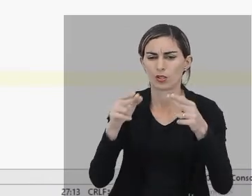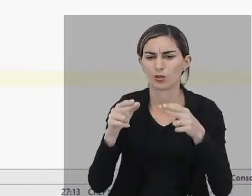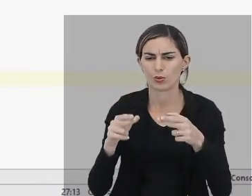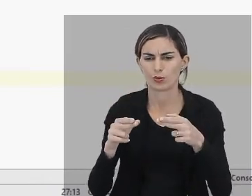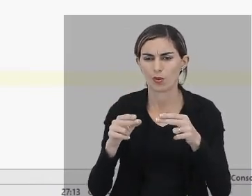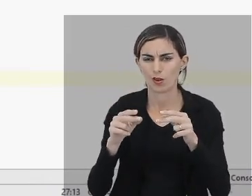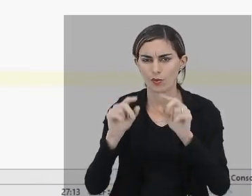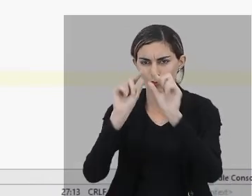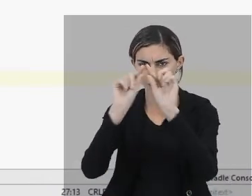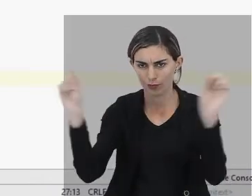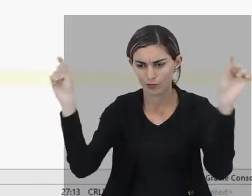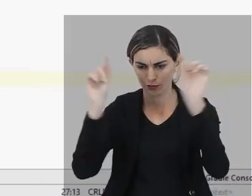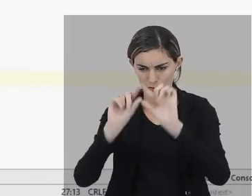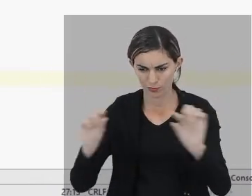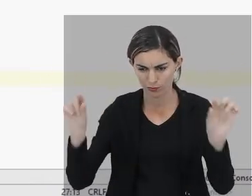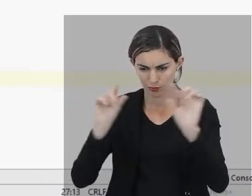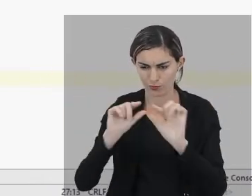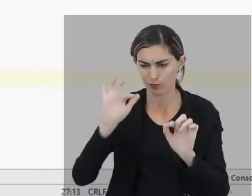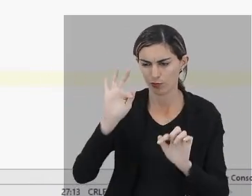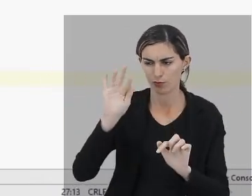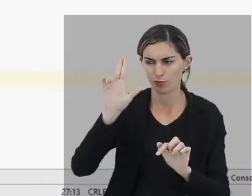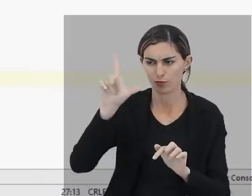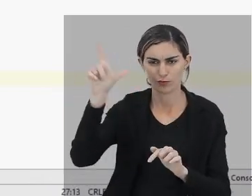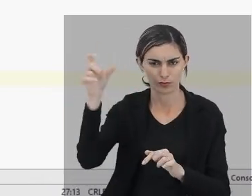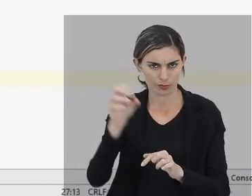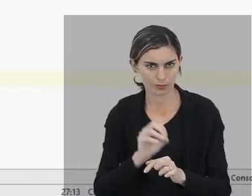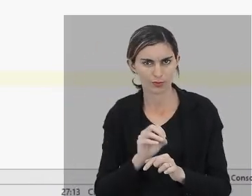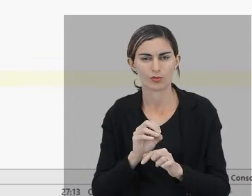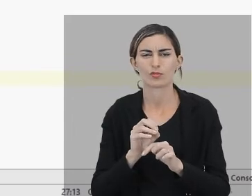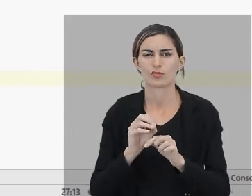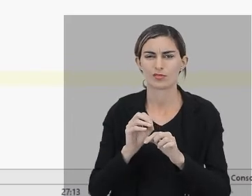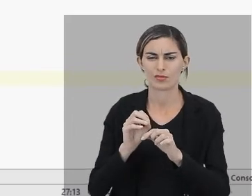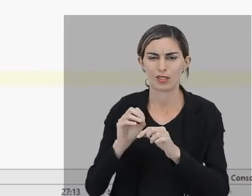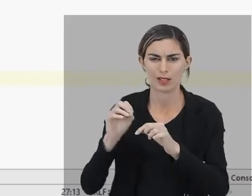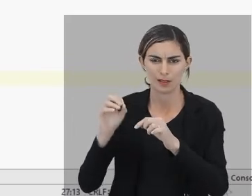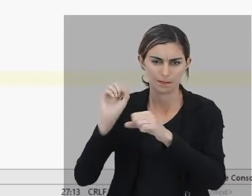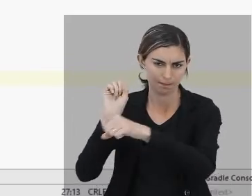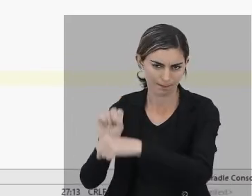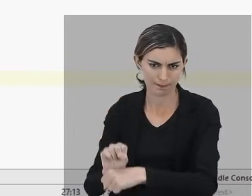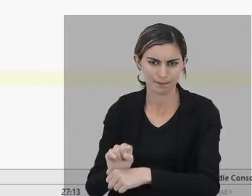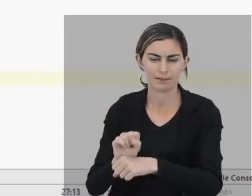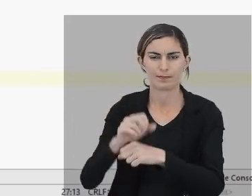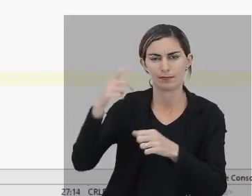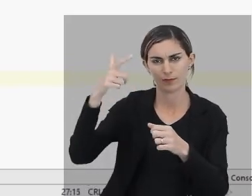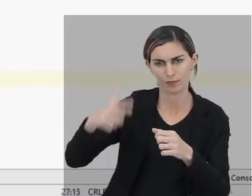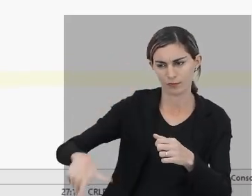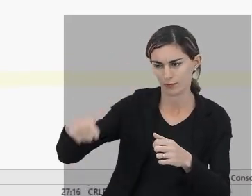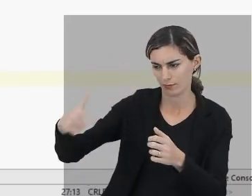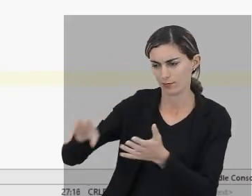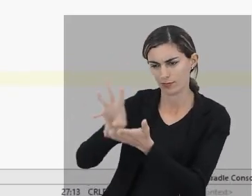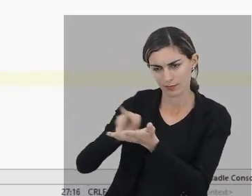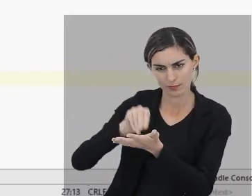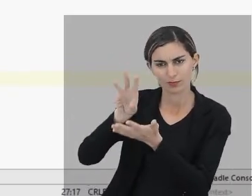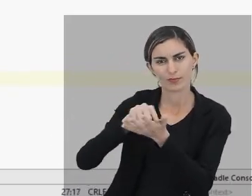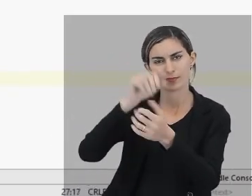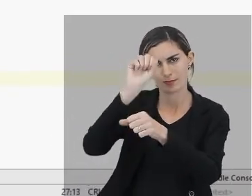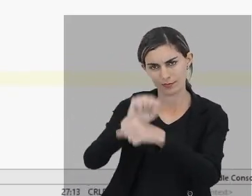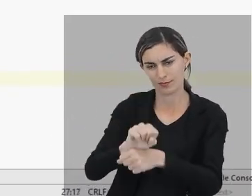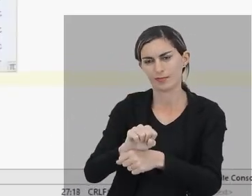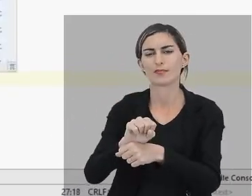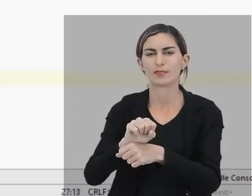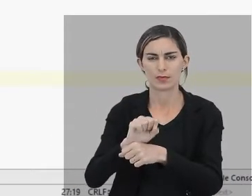interromper o fluxo. Então vamos ver primeiro o break. Ele vai dar uma parada na repetição.